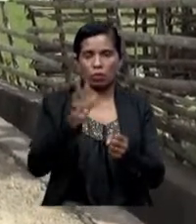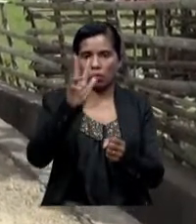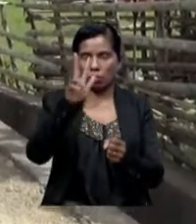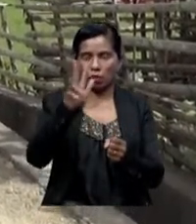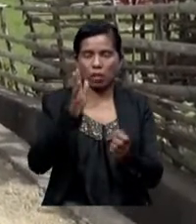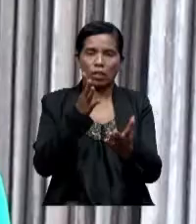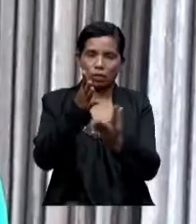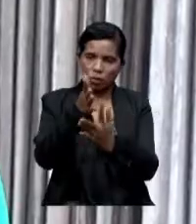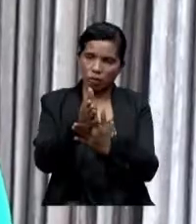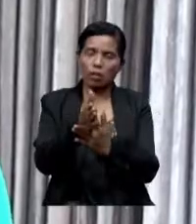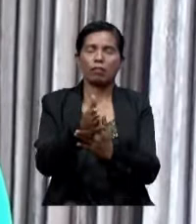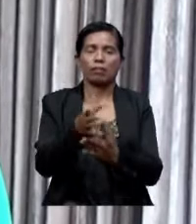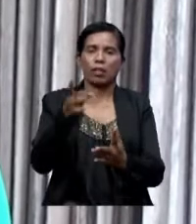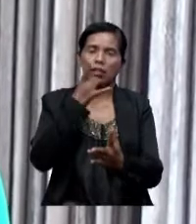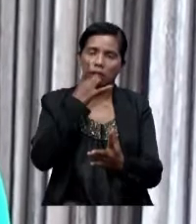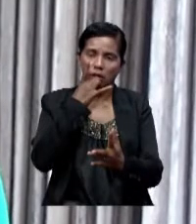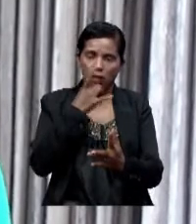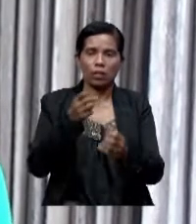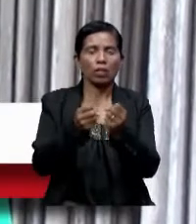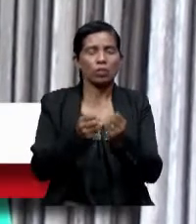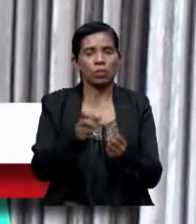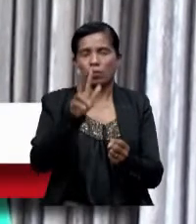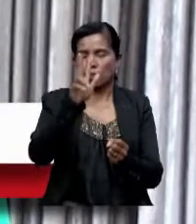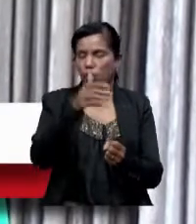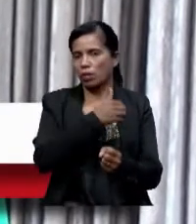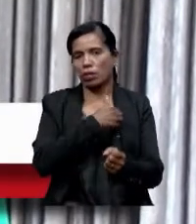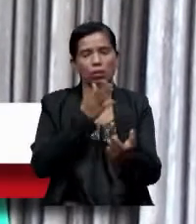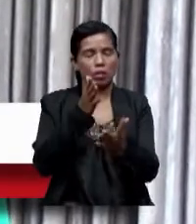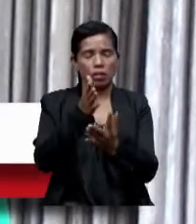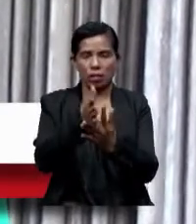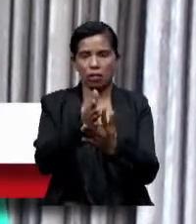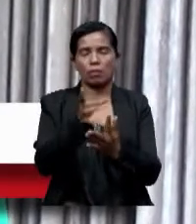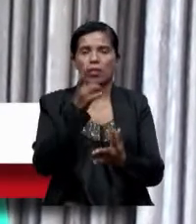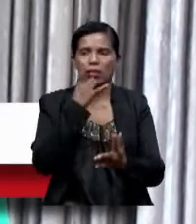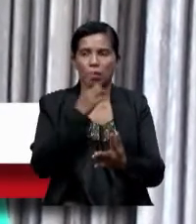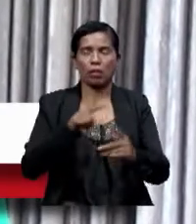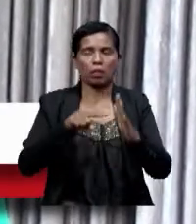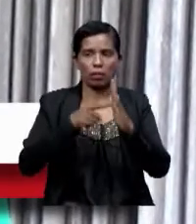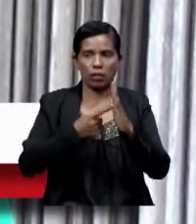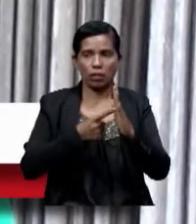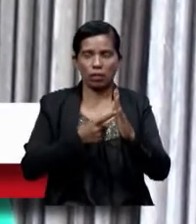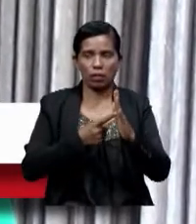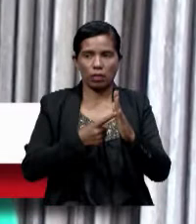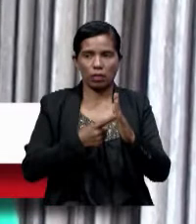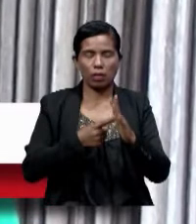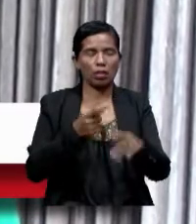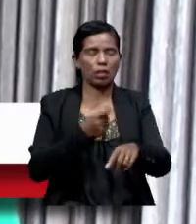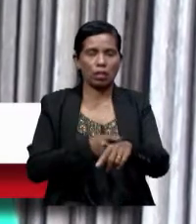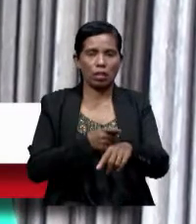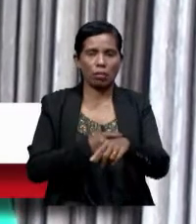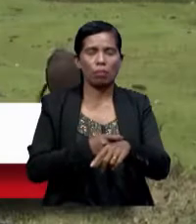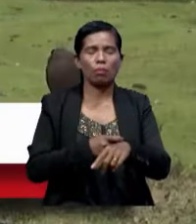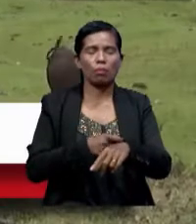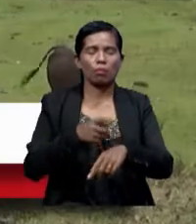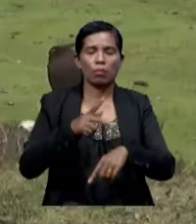elektrisidade, ya suku bele kasa kemak sedau kasesu durante. Lebih começa que era Portugal e tempo estou em Loro e Timor